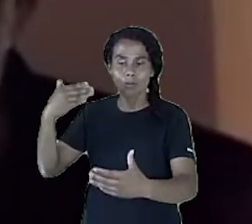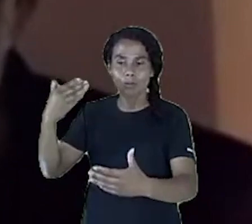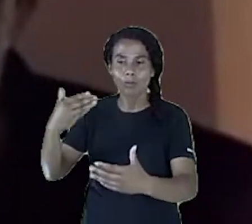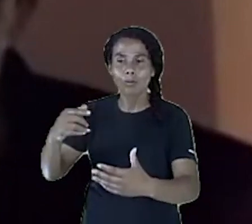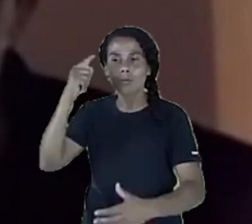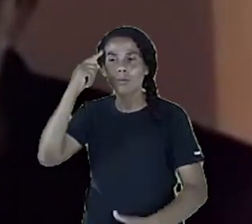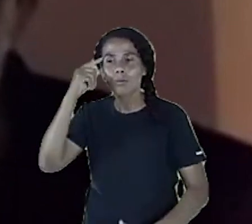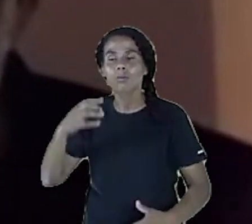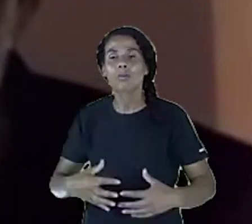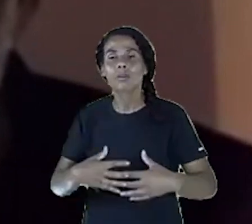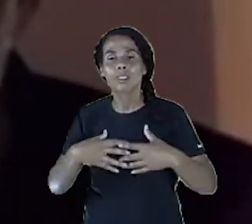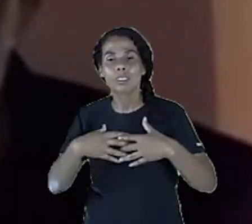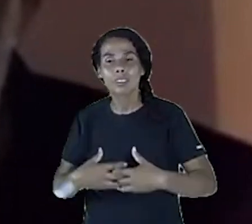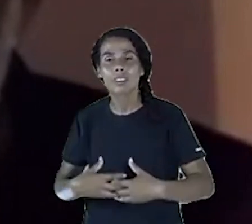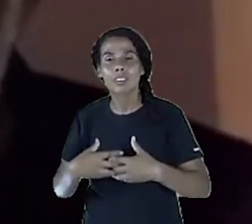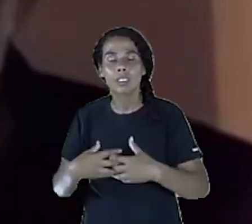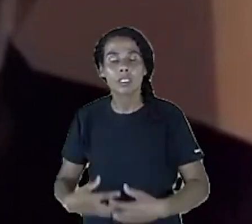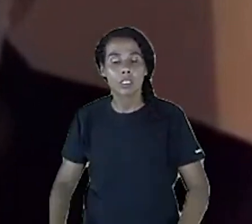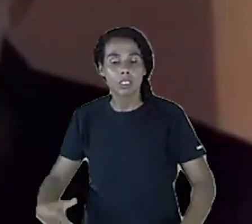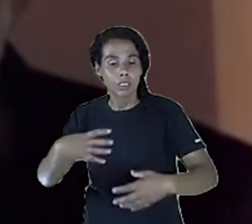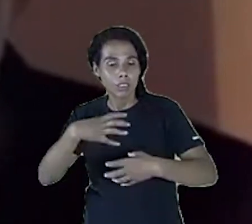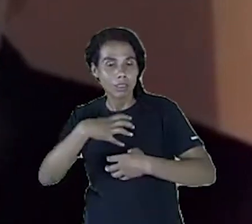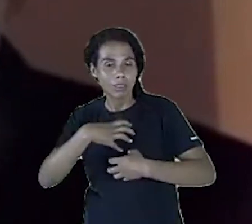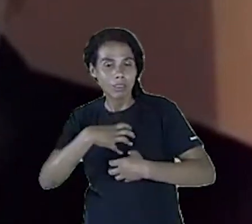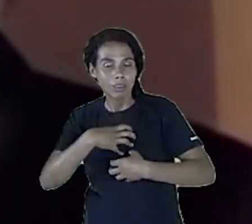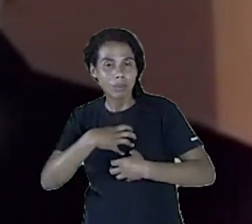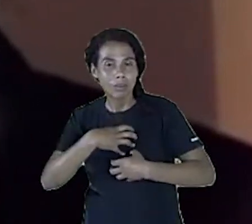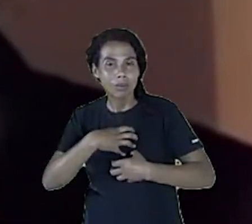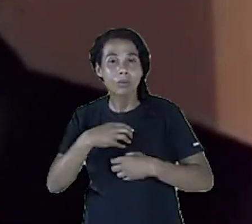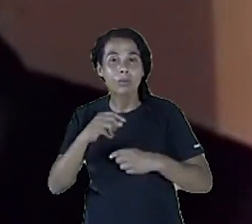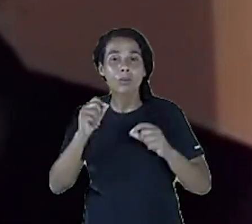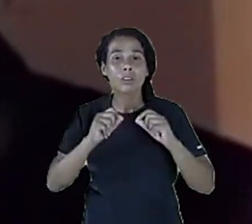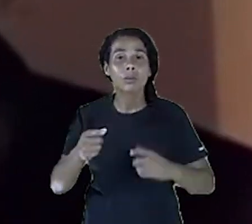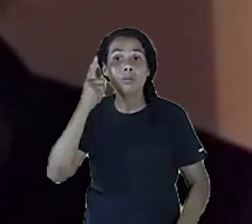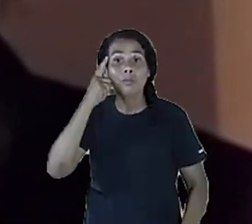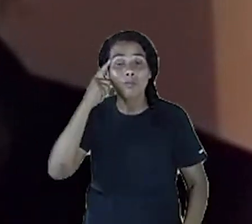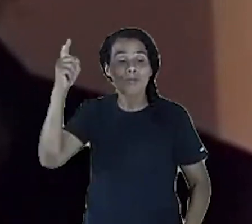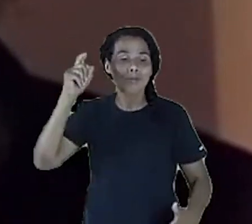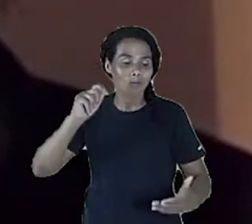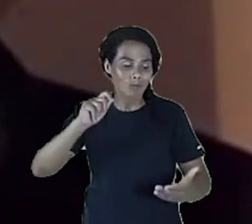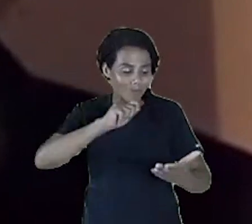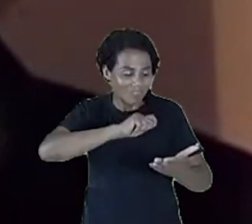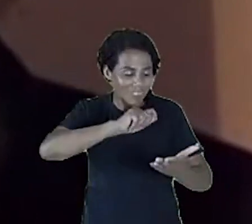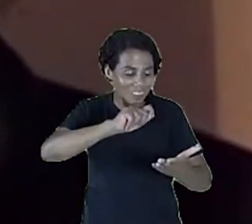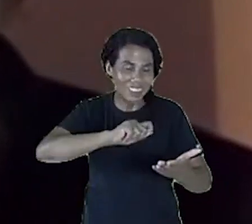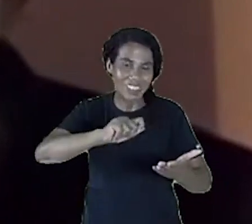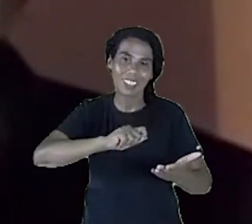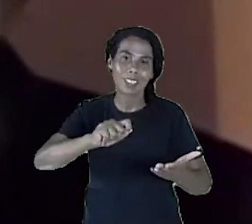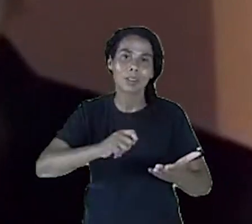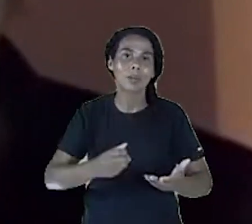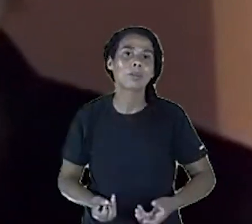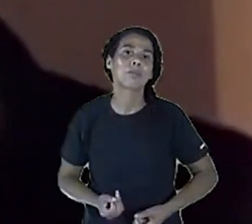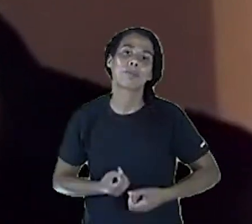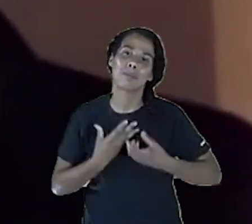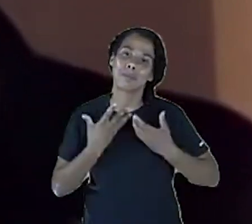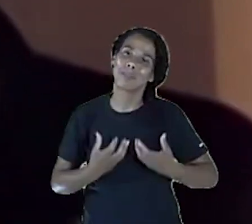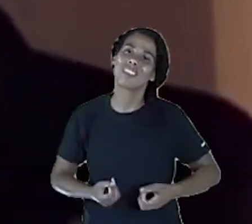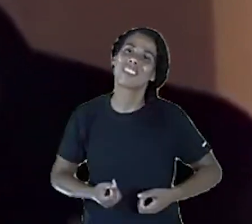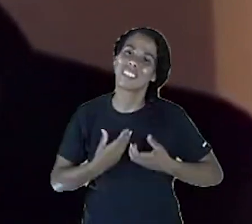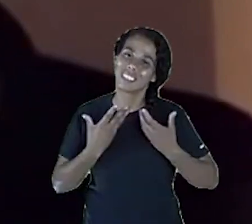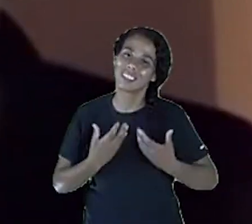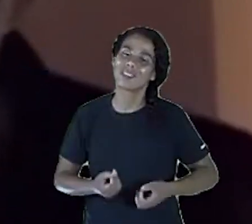e a utilização das palavras ficou irrecusável, ficou inevitável. Tive que